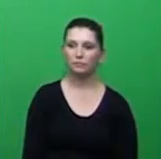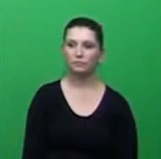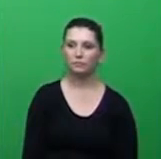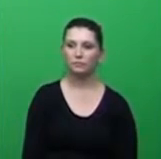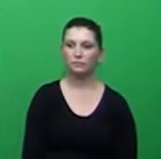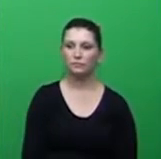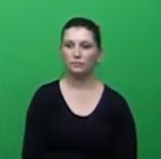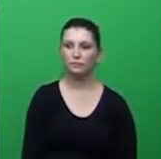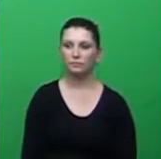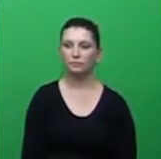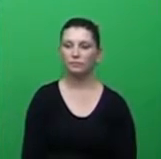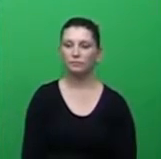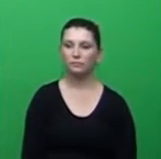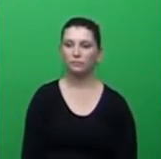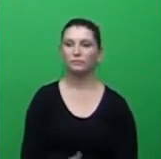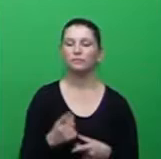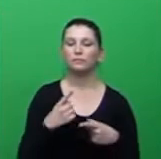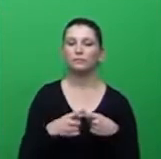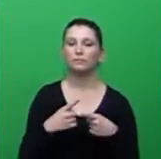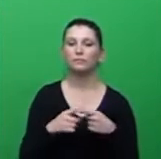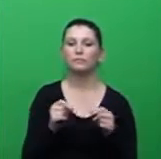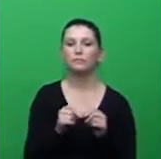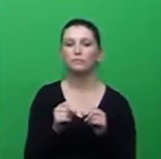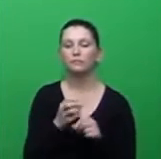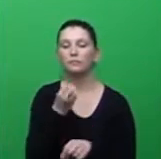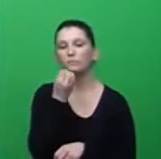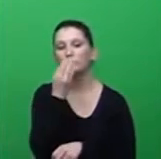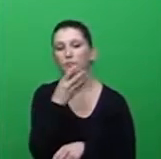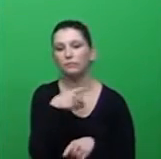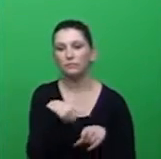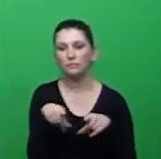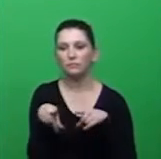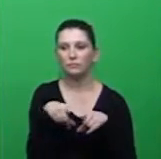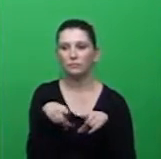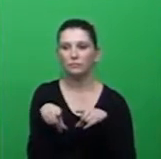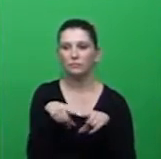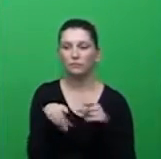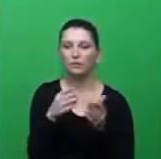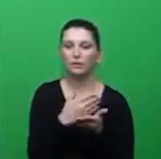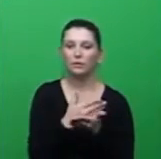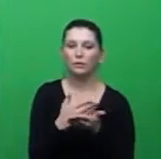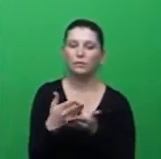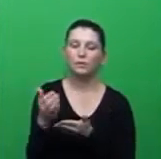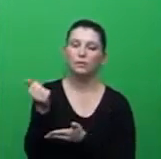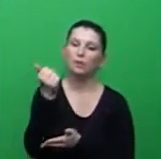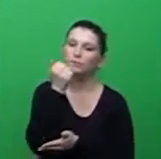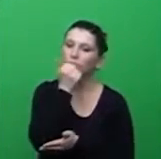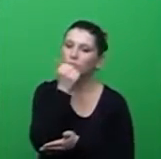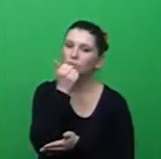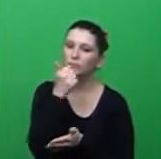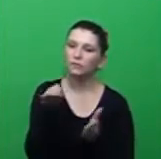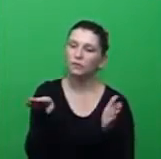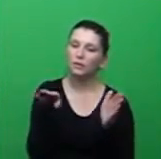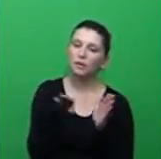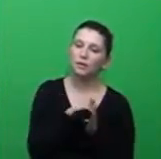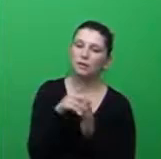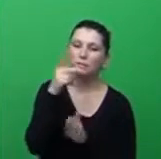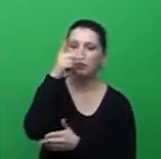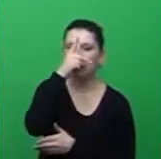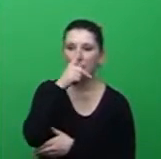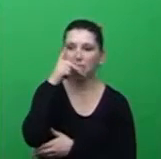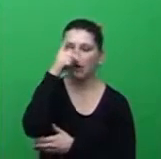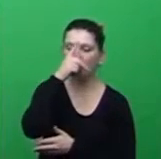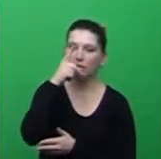por tudo aquilo que foi feito, né, indo a pé desde Passo de Torres até Florianópolis, Palhoça,